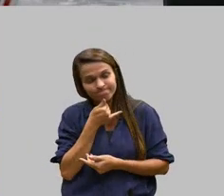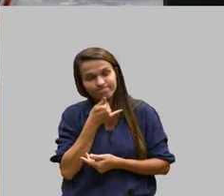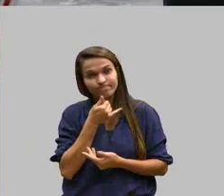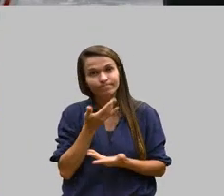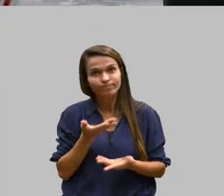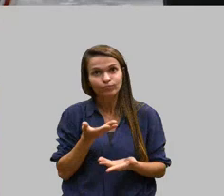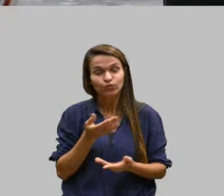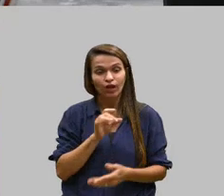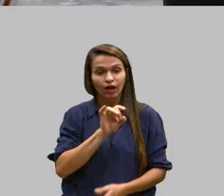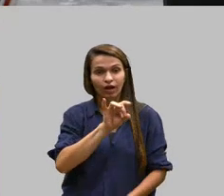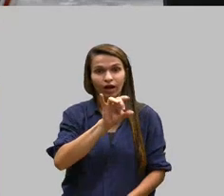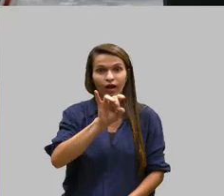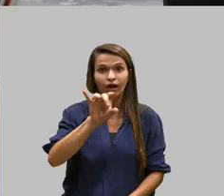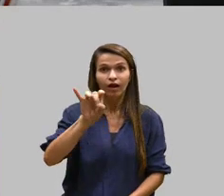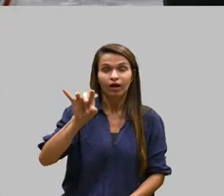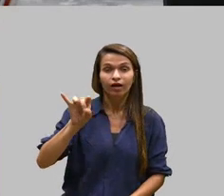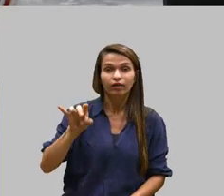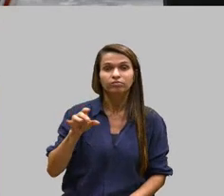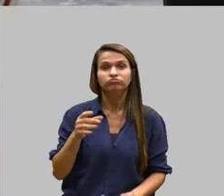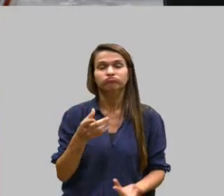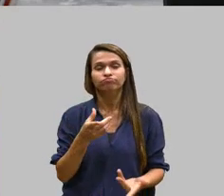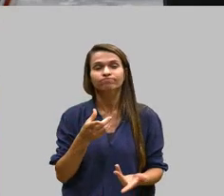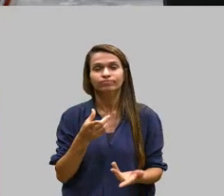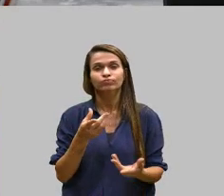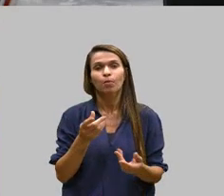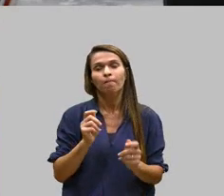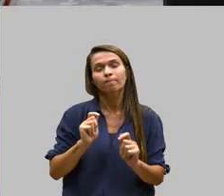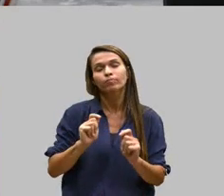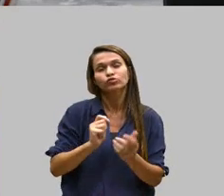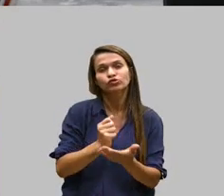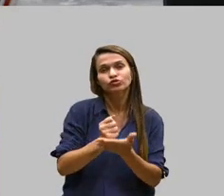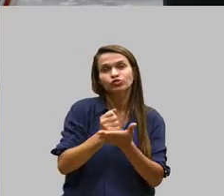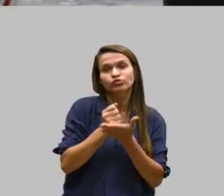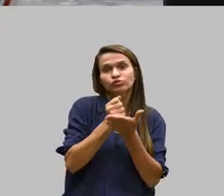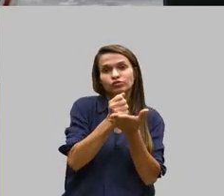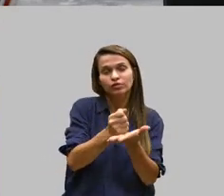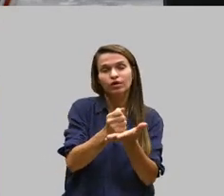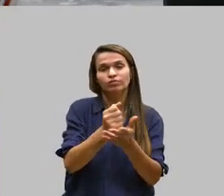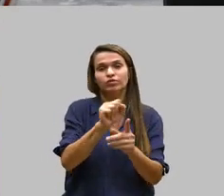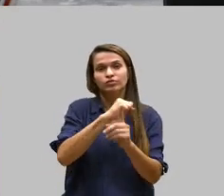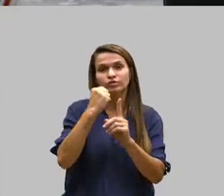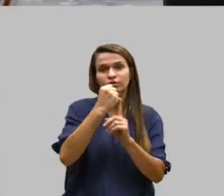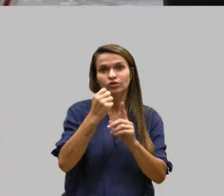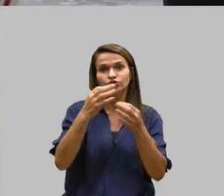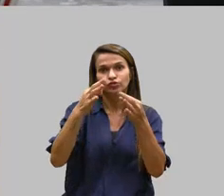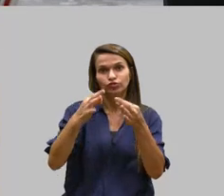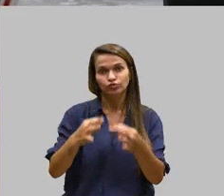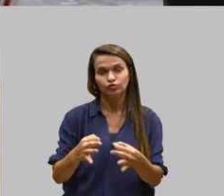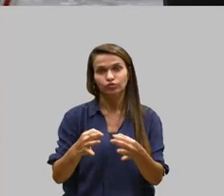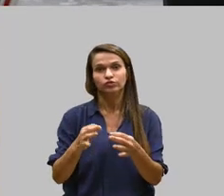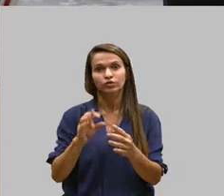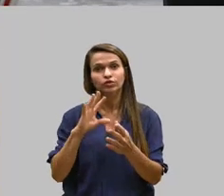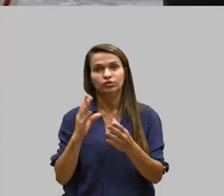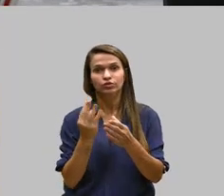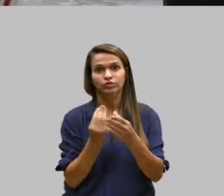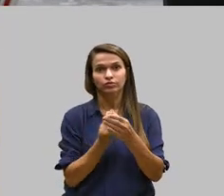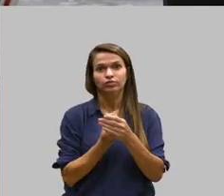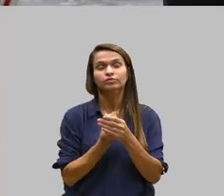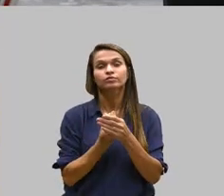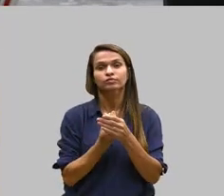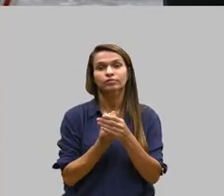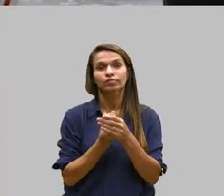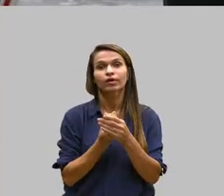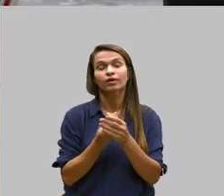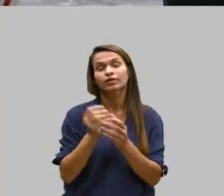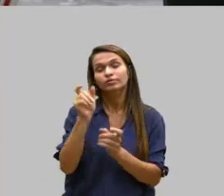cada um de vocês tem muita contribuir nesta construção de uma sociedade justa inclusiva para as